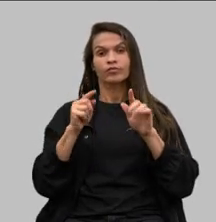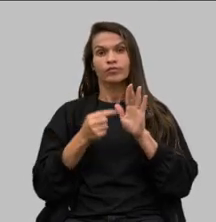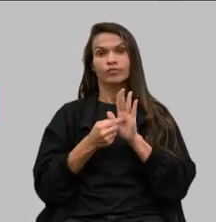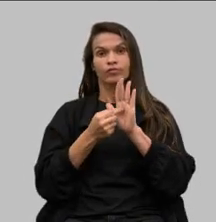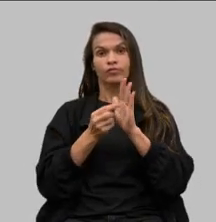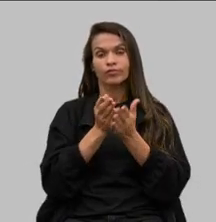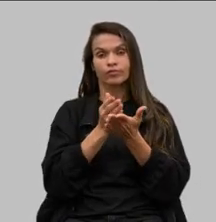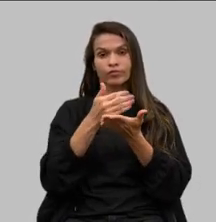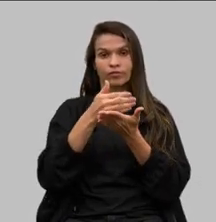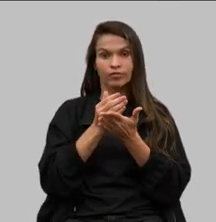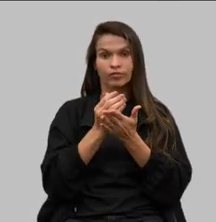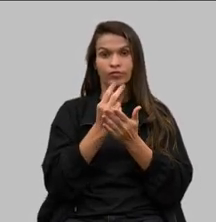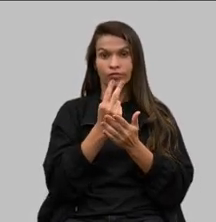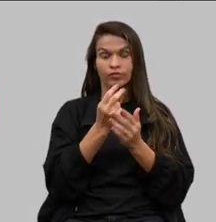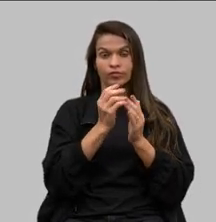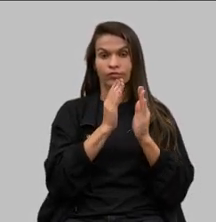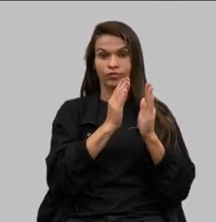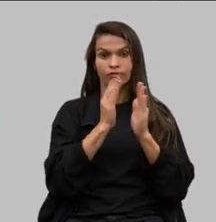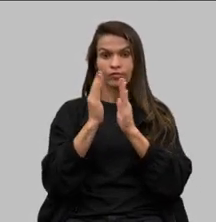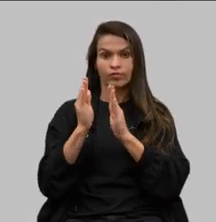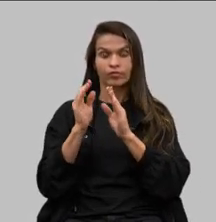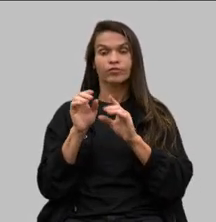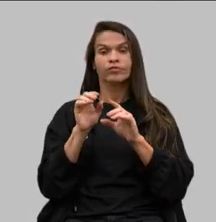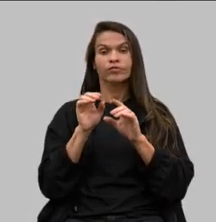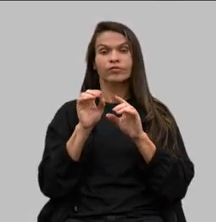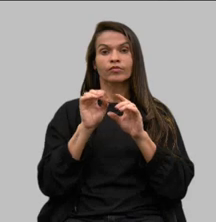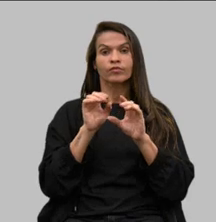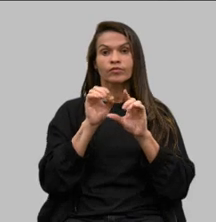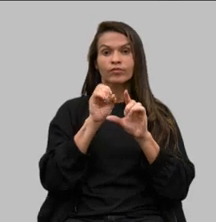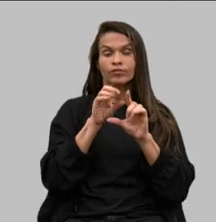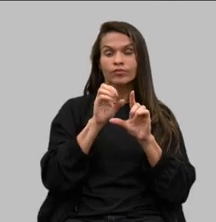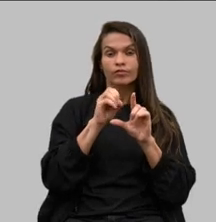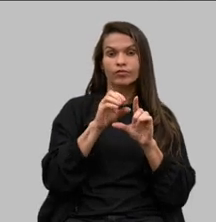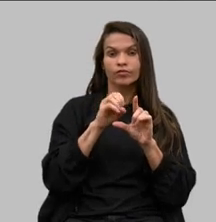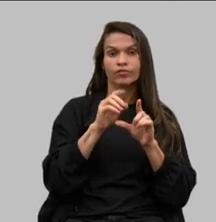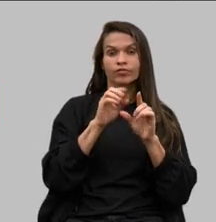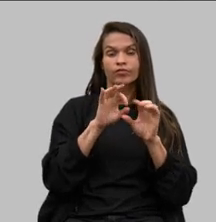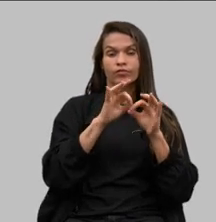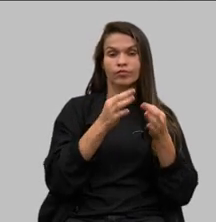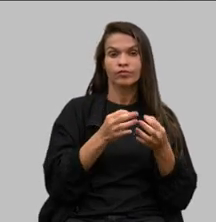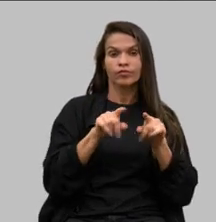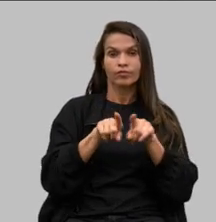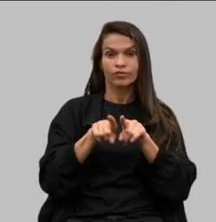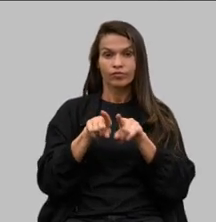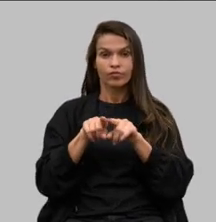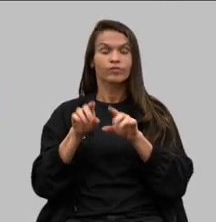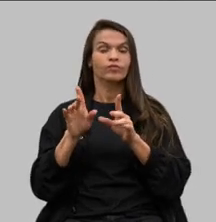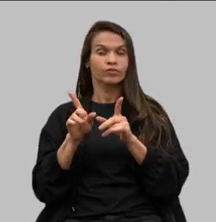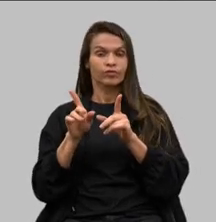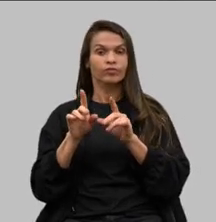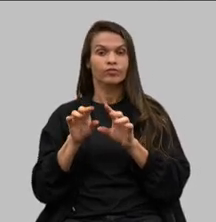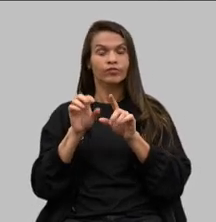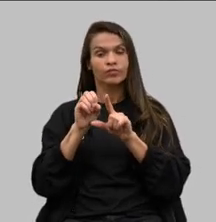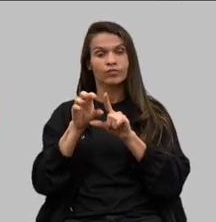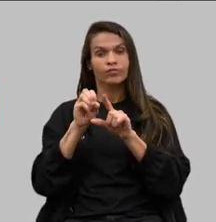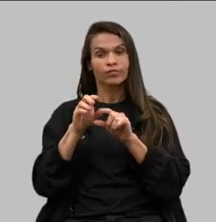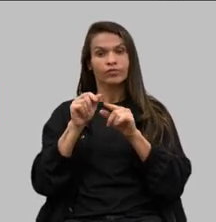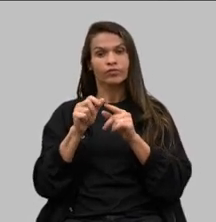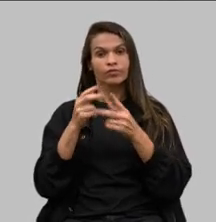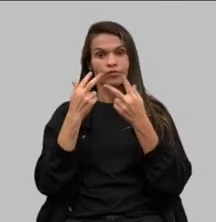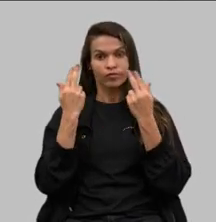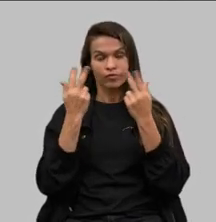ali em duas partes os licenciamentos simplificados e os licenciamentos convencionais a entrada e a